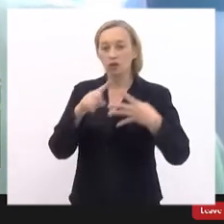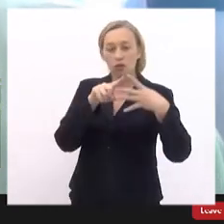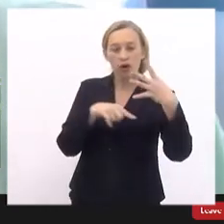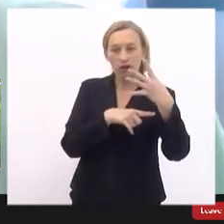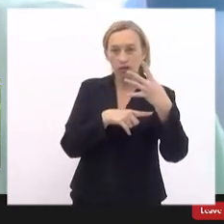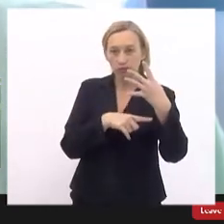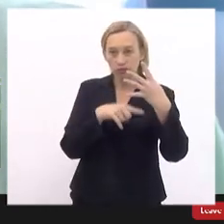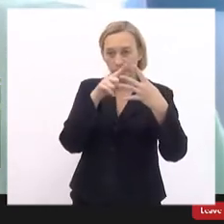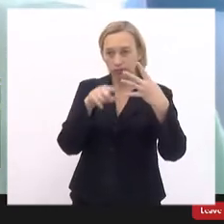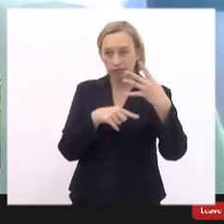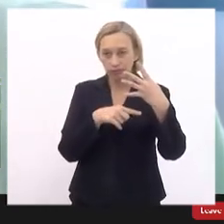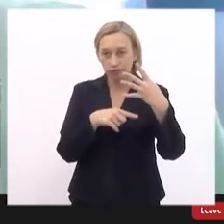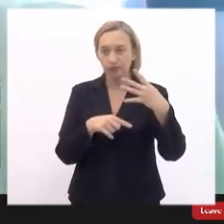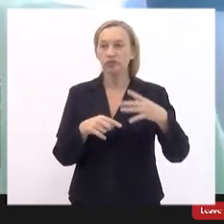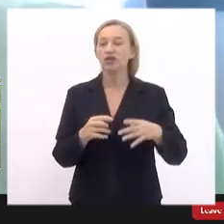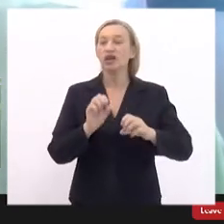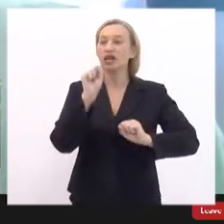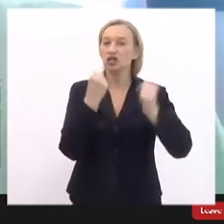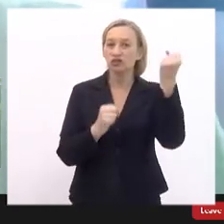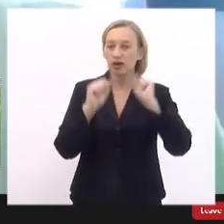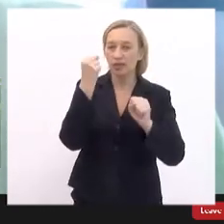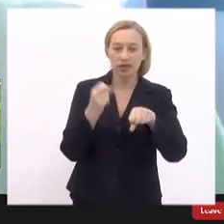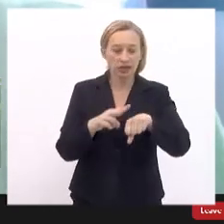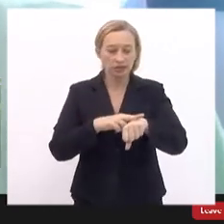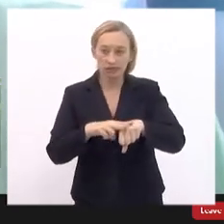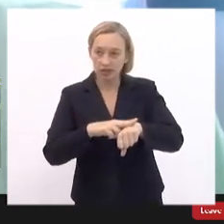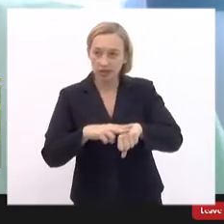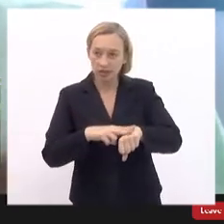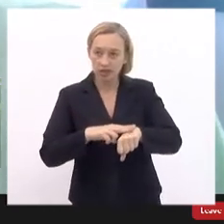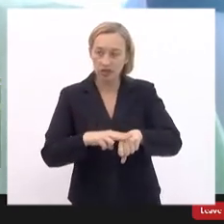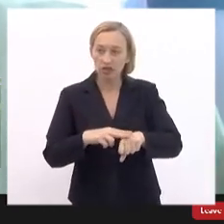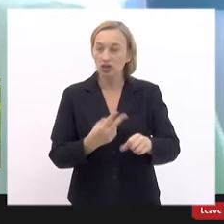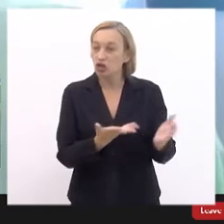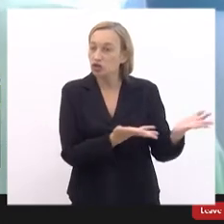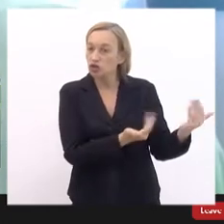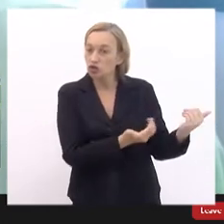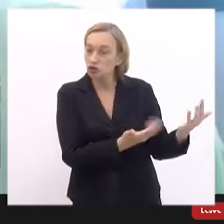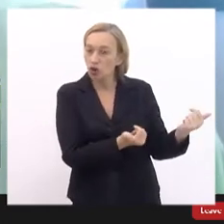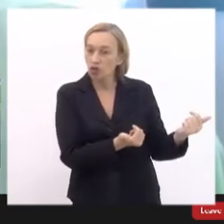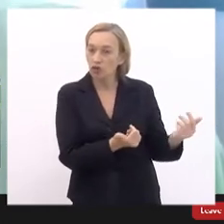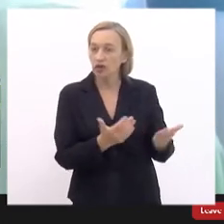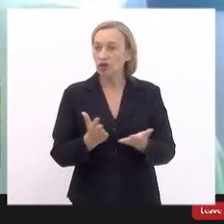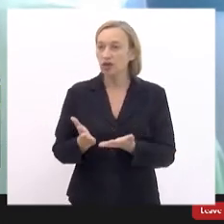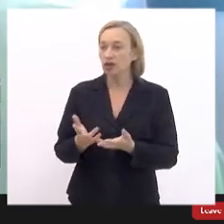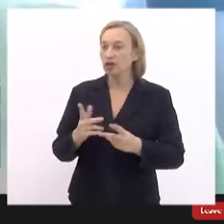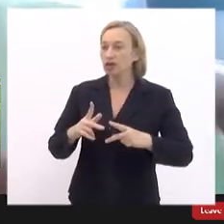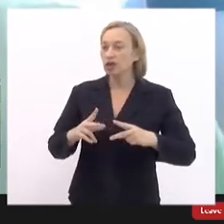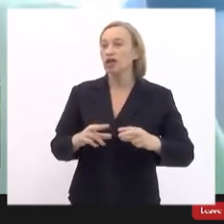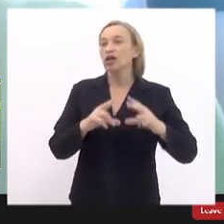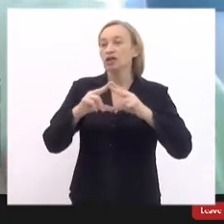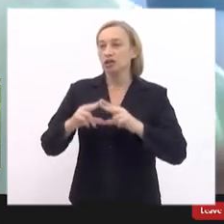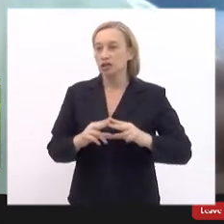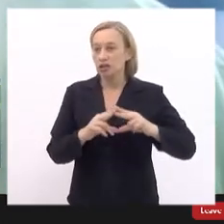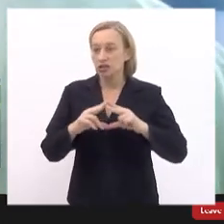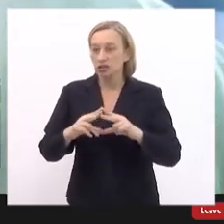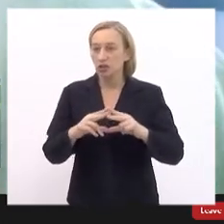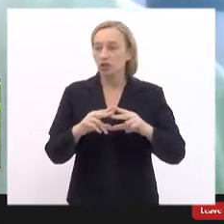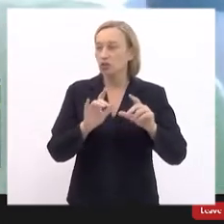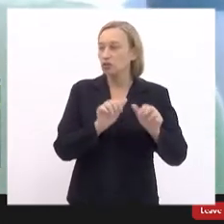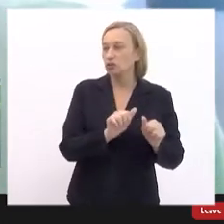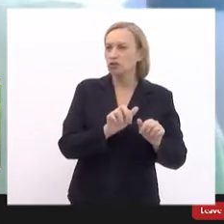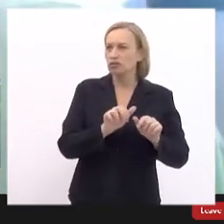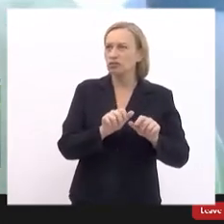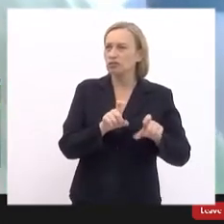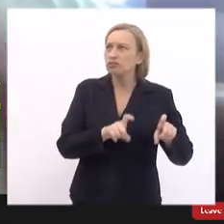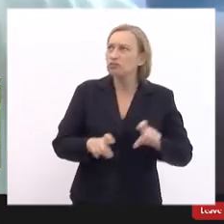trabalho. As fábricas verdes, que eram jovens reciclando computadores inservíveis e os